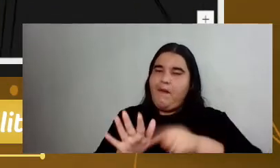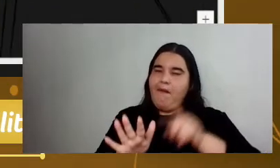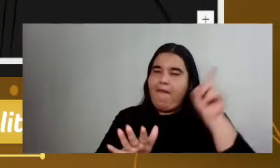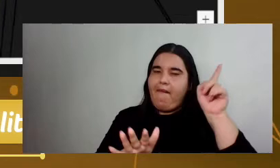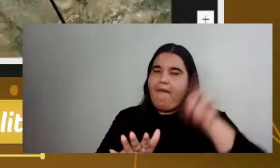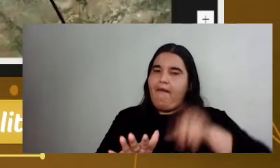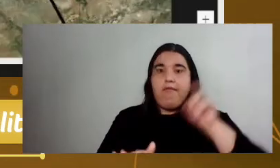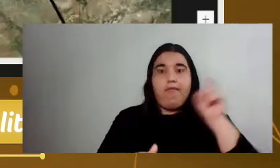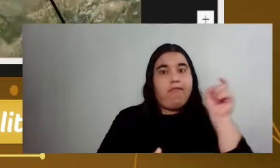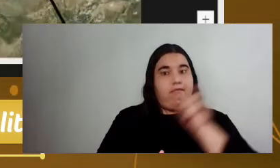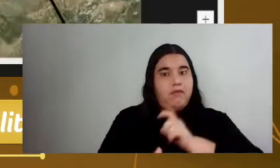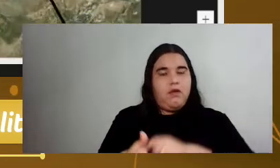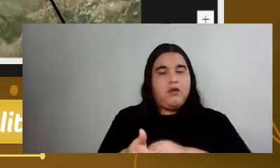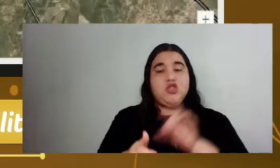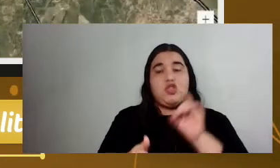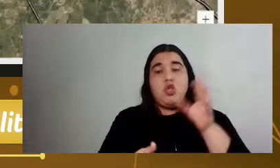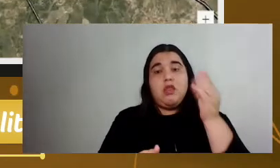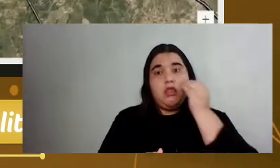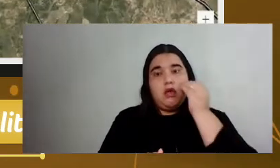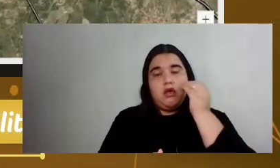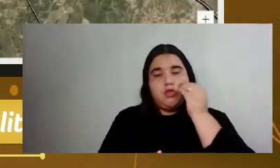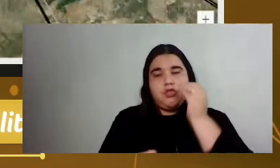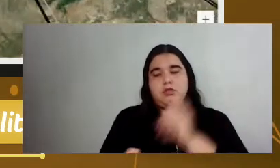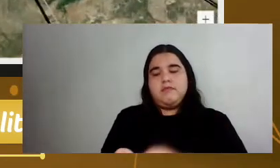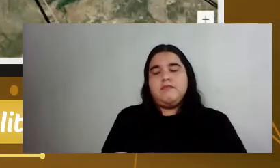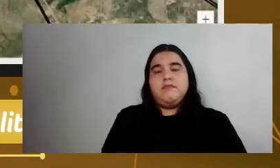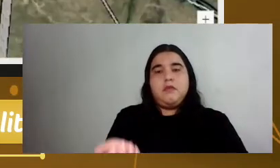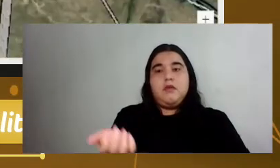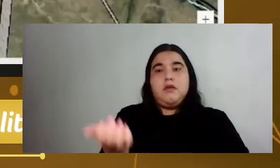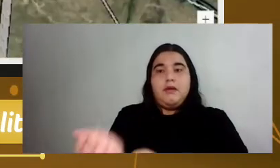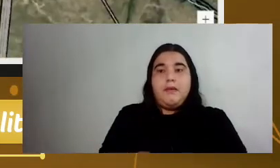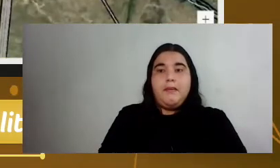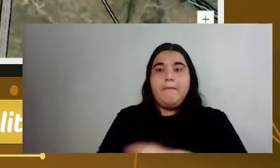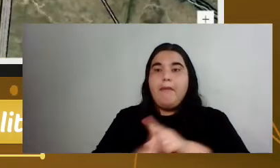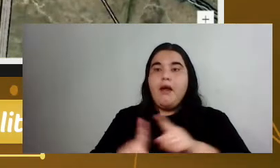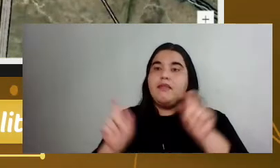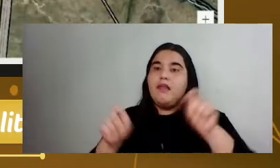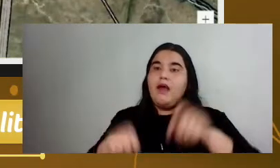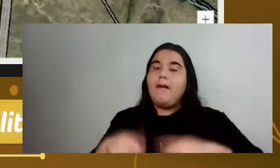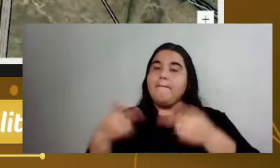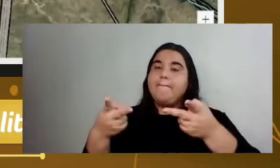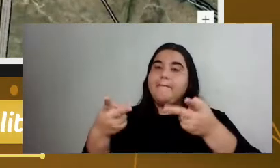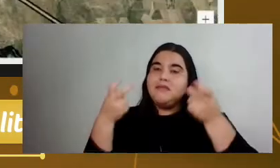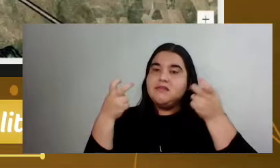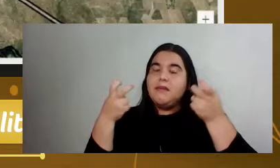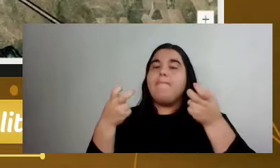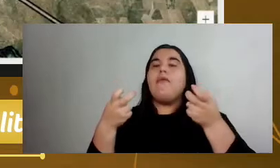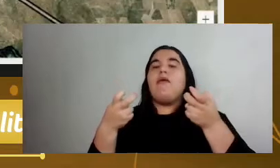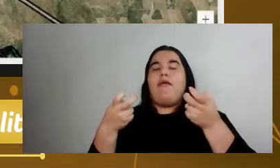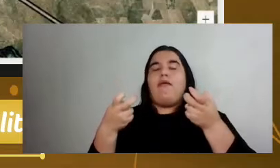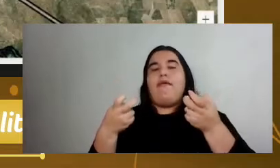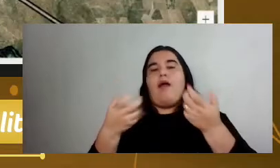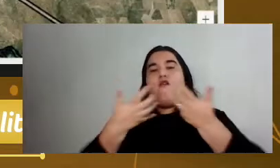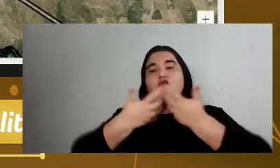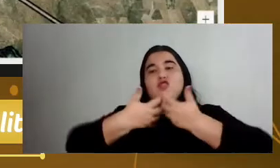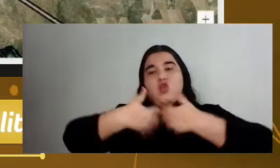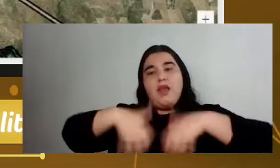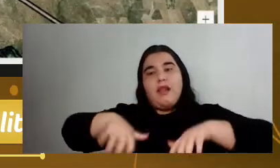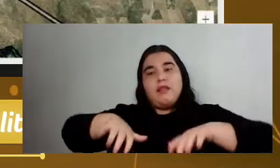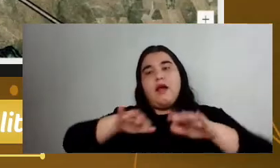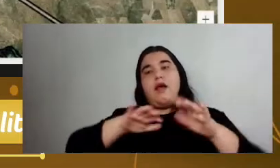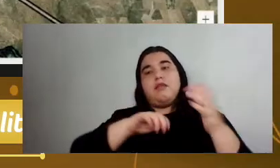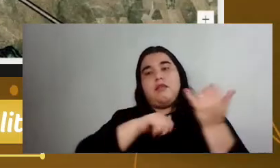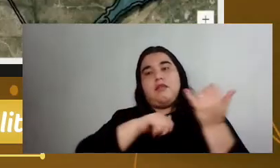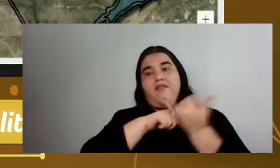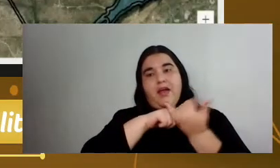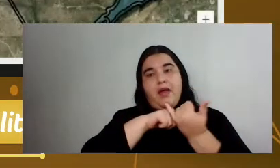gente ver bem como que a ferramenta pode atuar nessas questões, né? Então, vamos ver